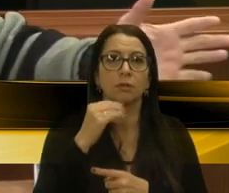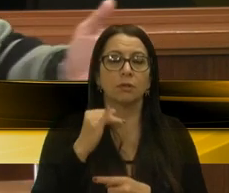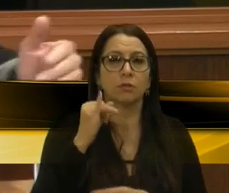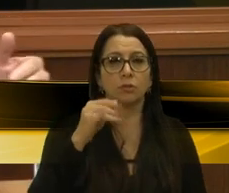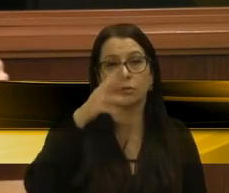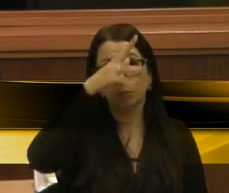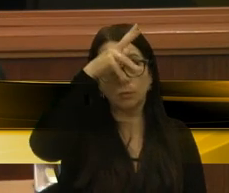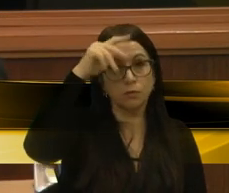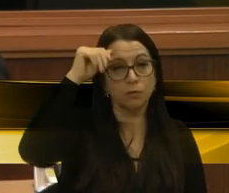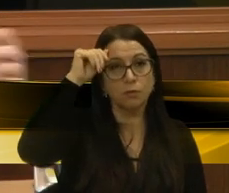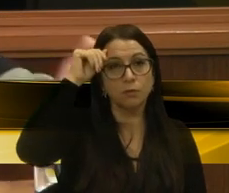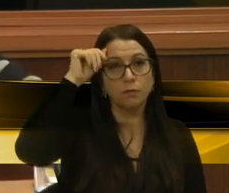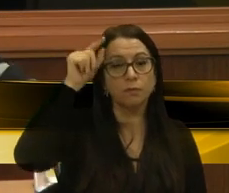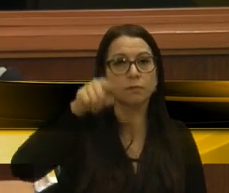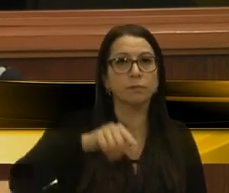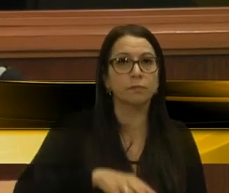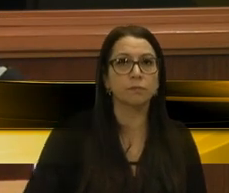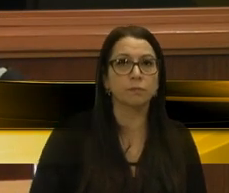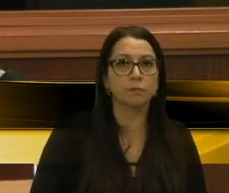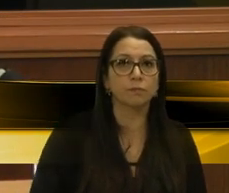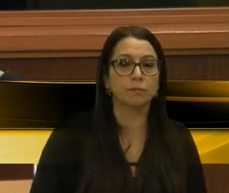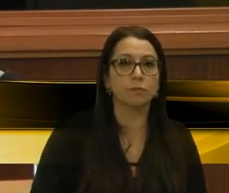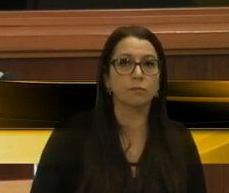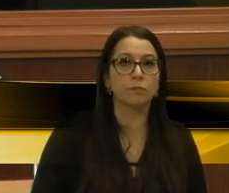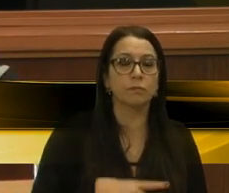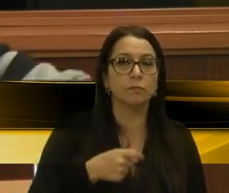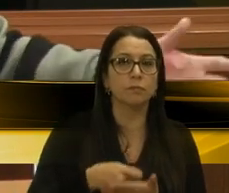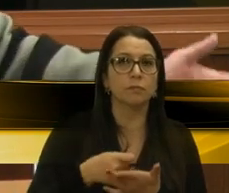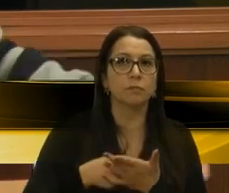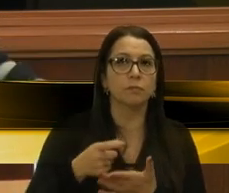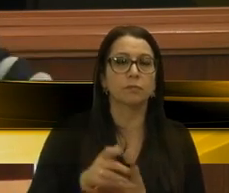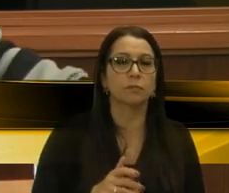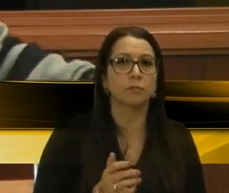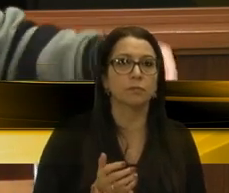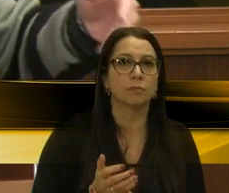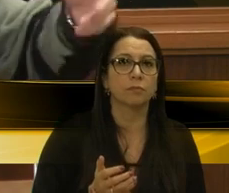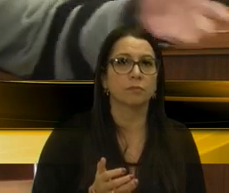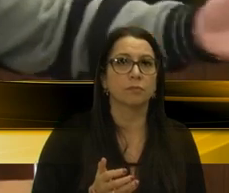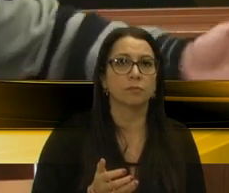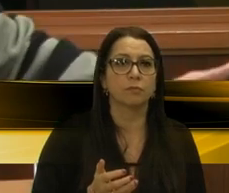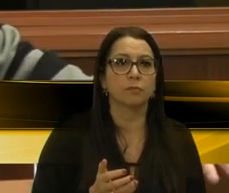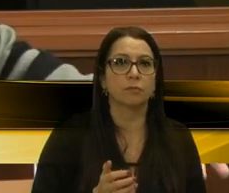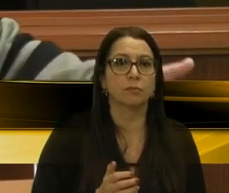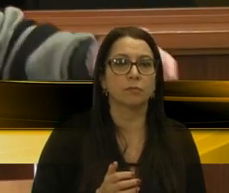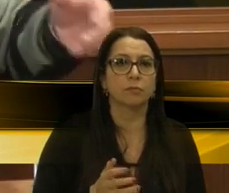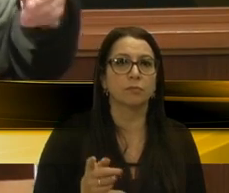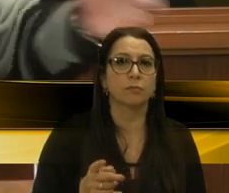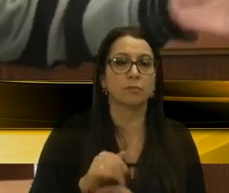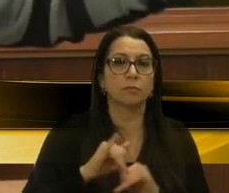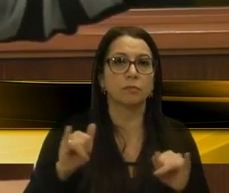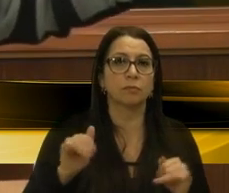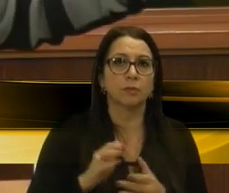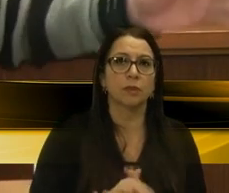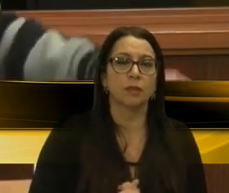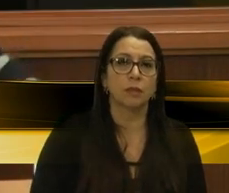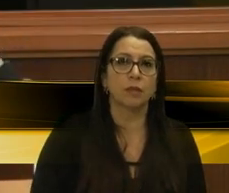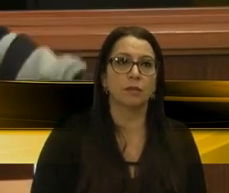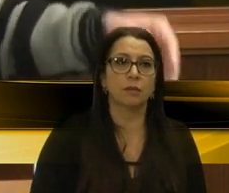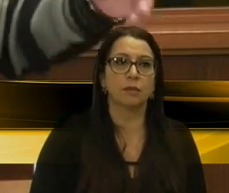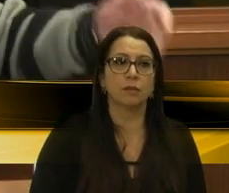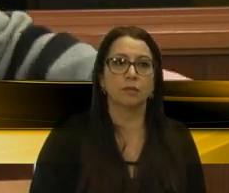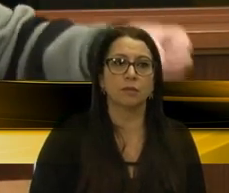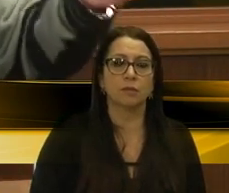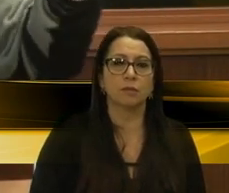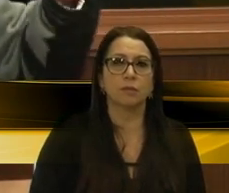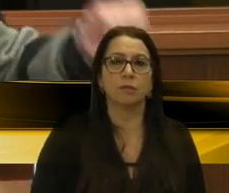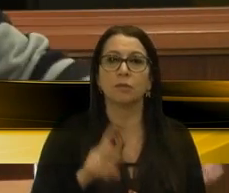prefeitura. Seguidamente as pessoas cobrando. Ah, eu sou teu amigo, fiz campanha, me ajuda lá, indica